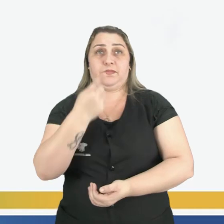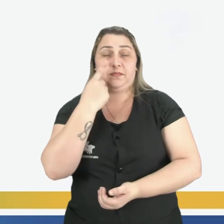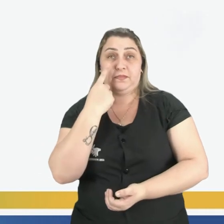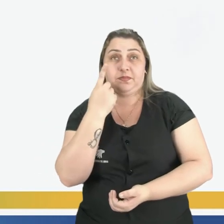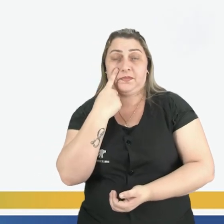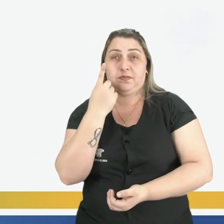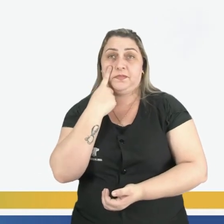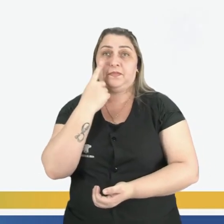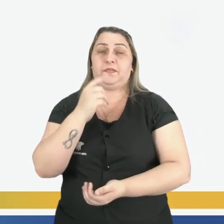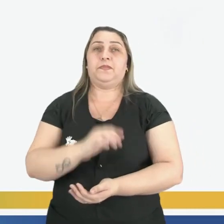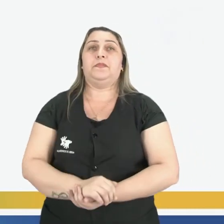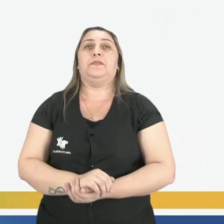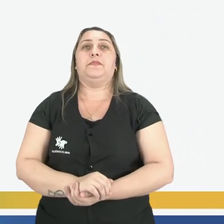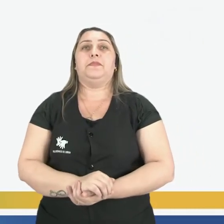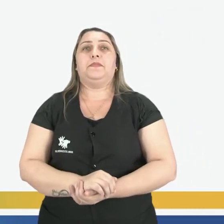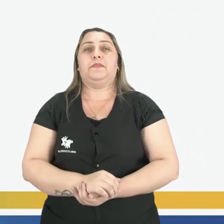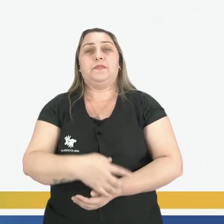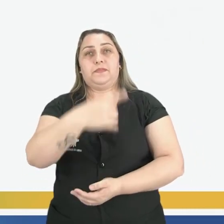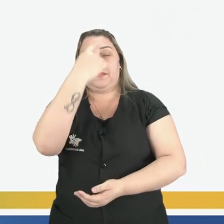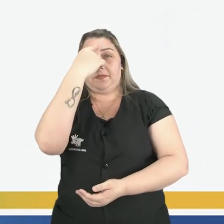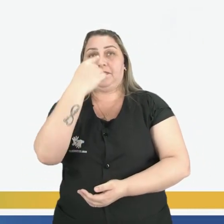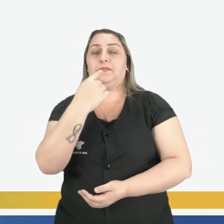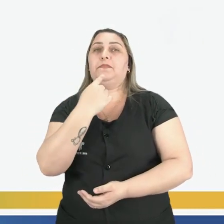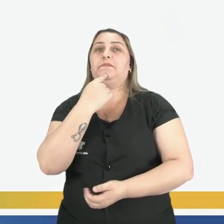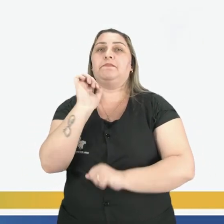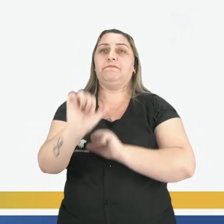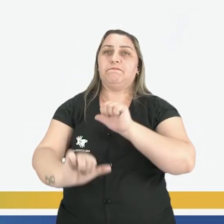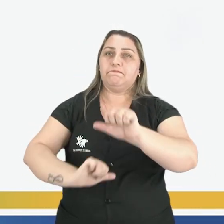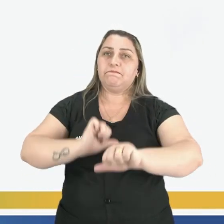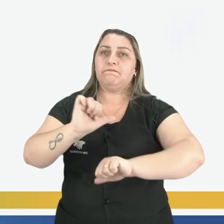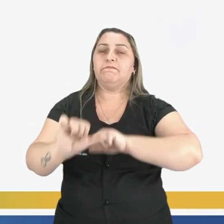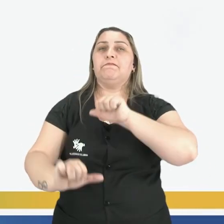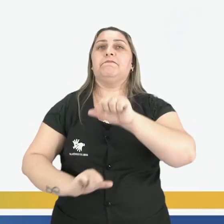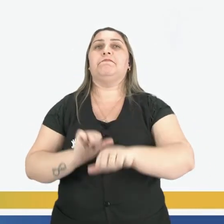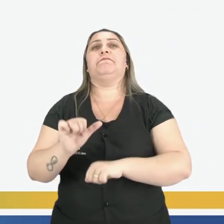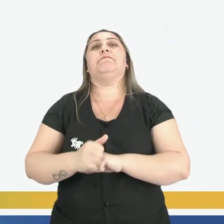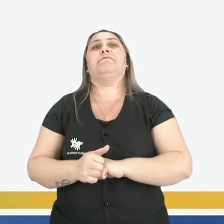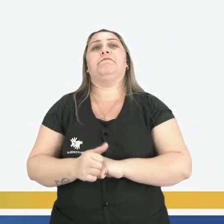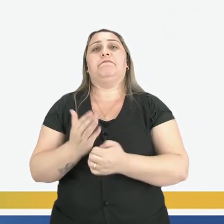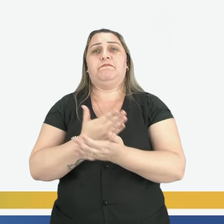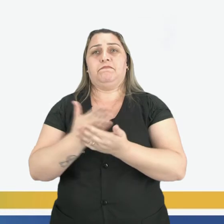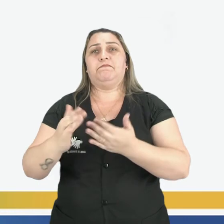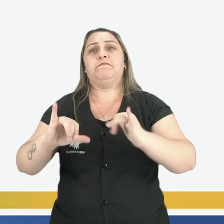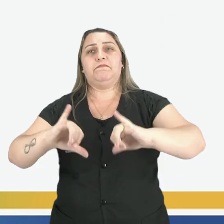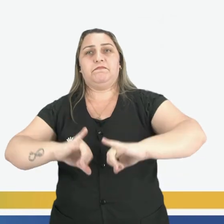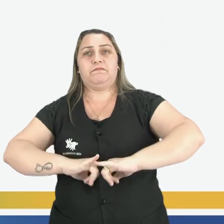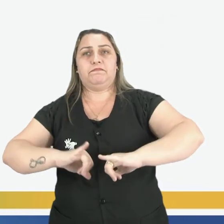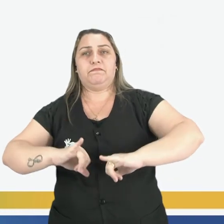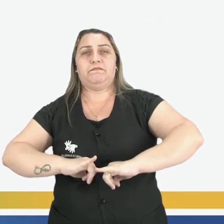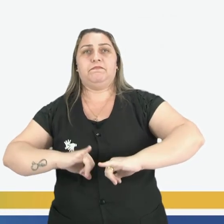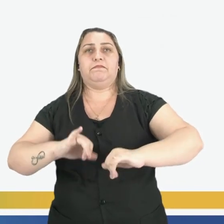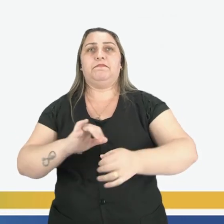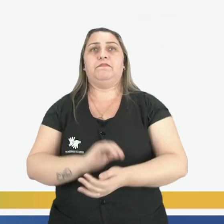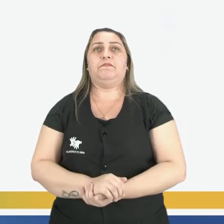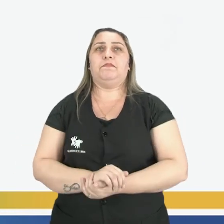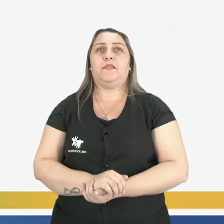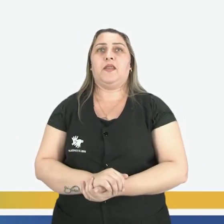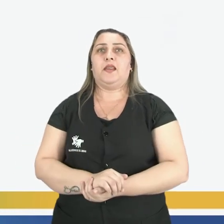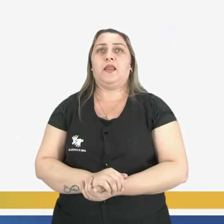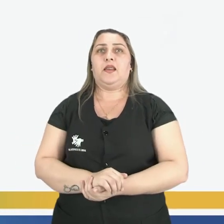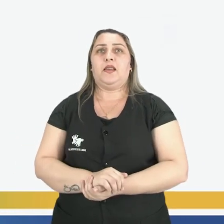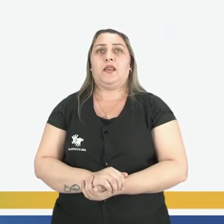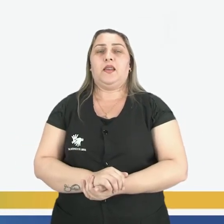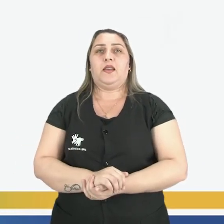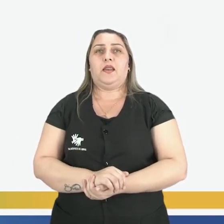Observe atentamente as imagens e alterações que a paisagem inicial sofreu. Então, nós temos aí a paisagem